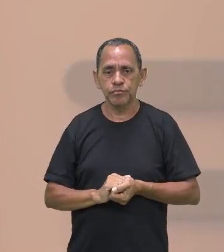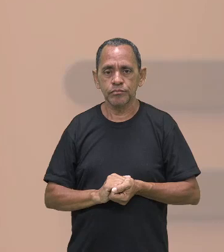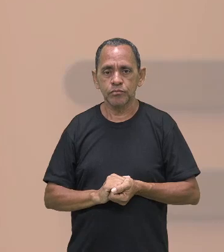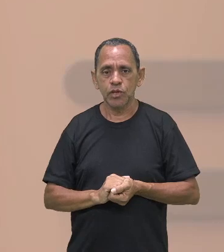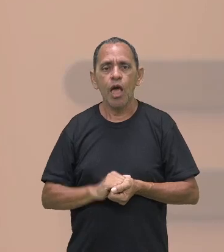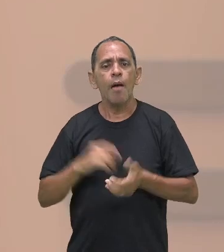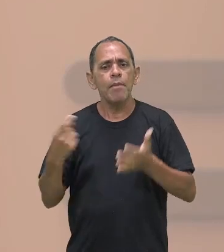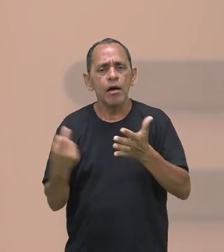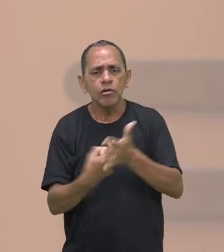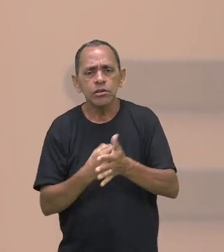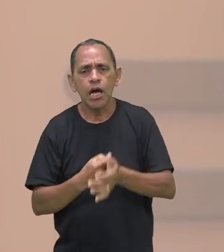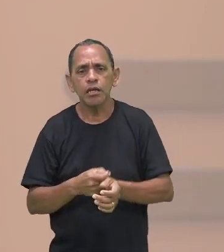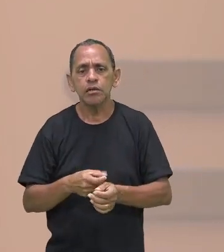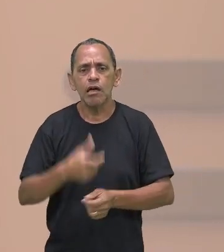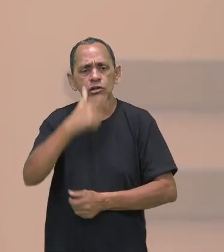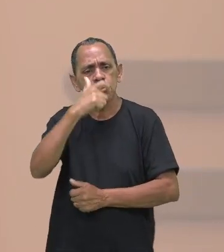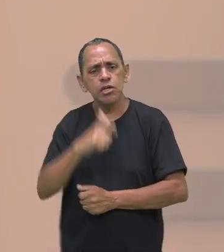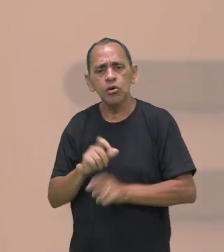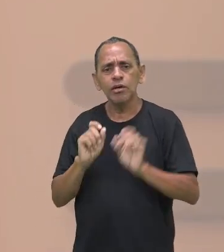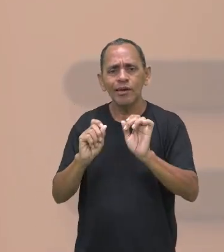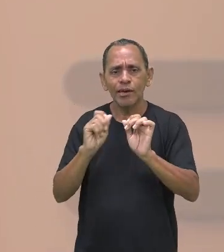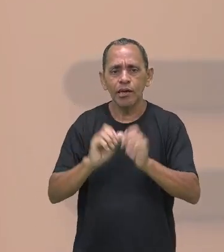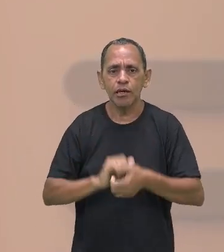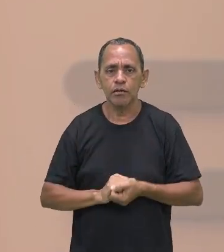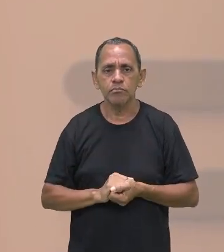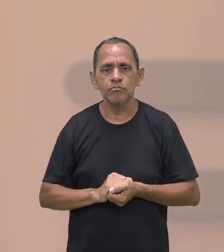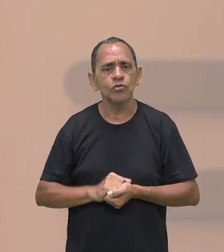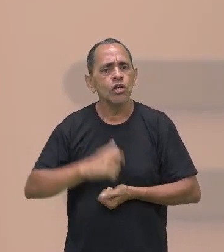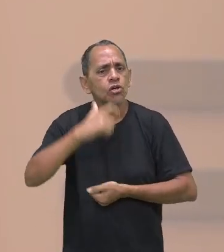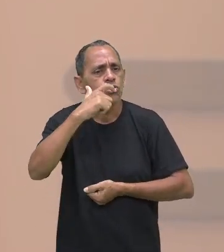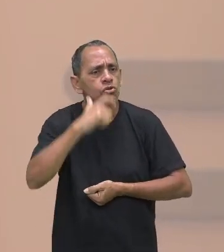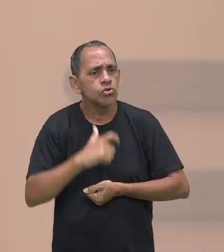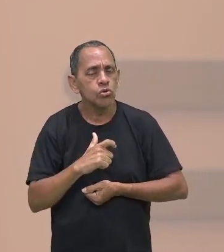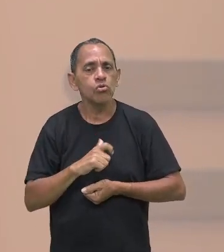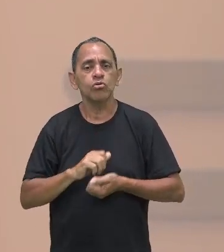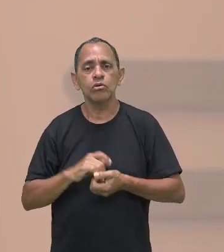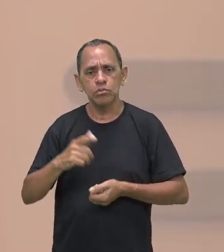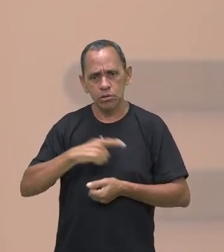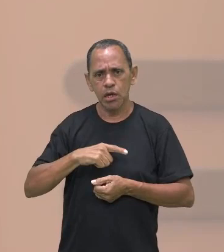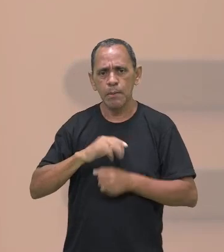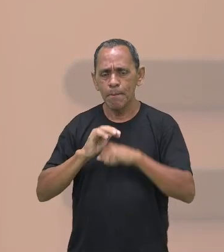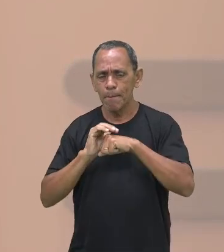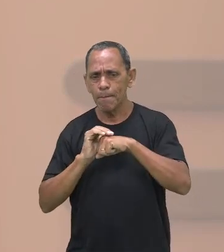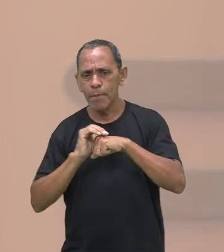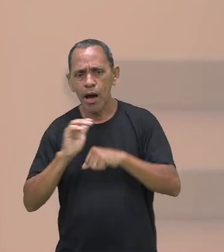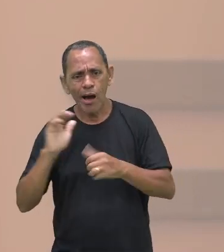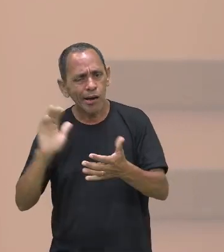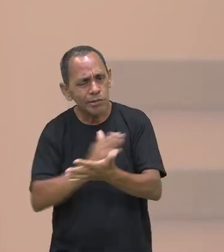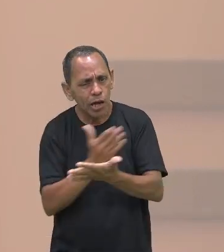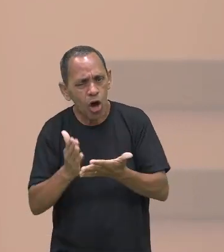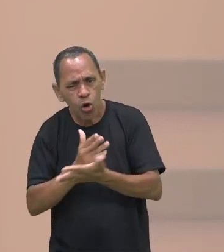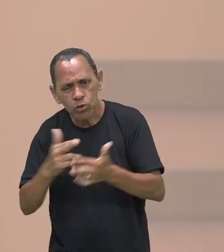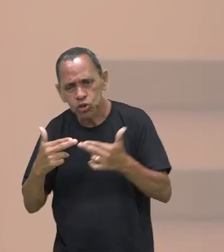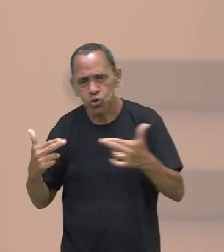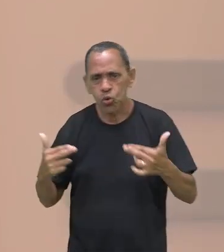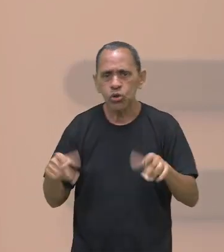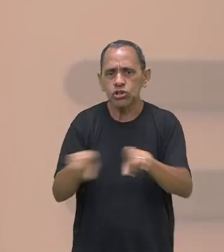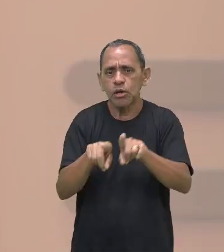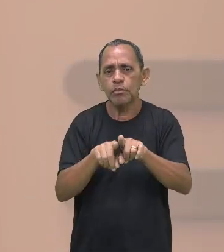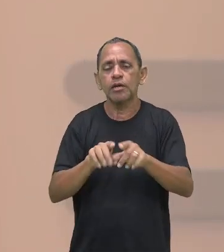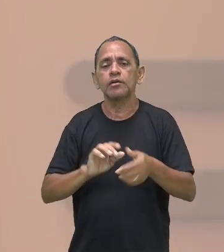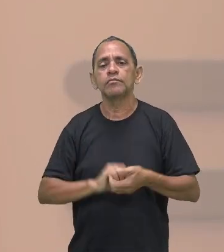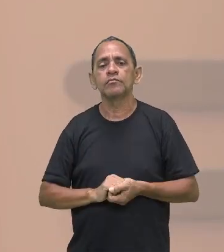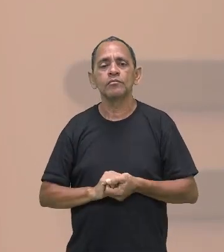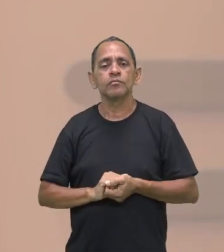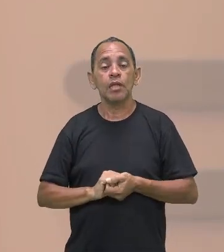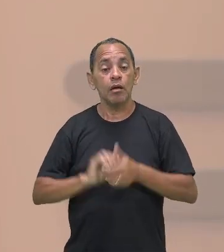povo brasileiro? É tudo isso e mais alguma coisa, muitas outras coisas. No entanto,